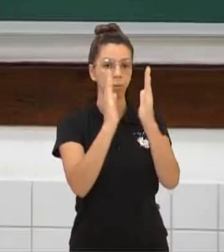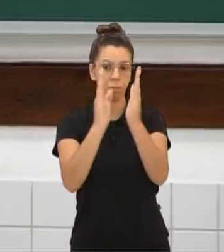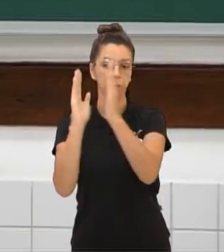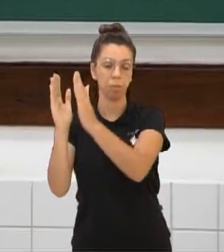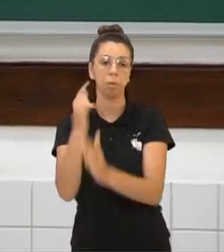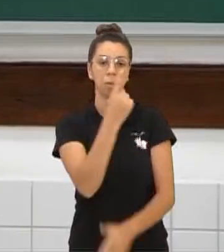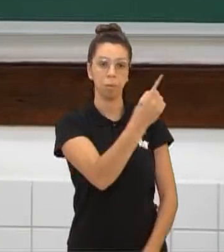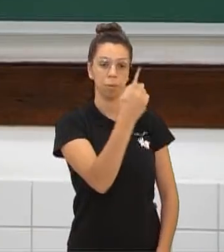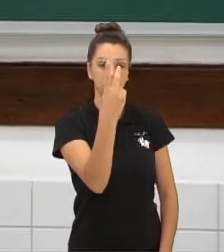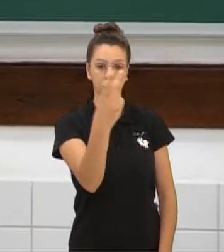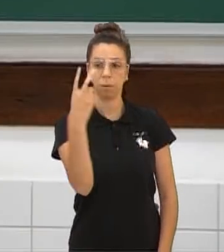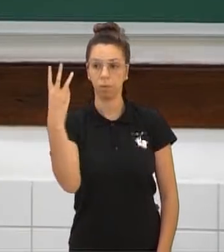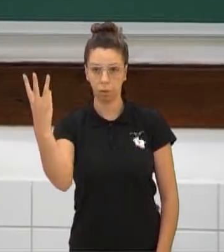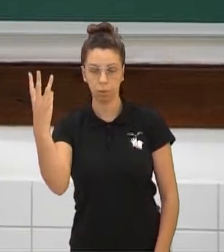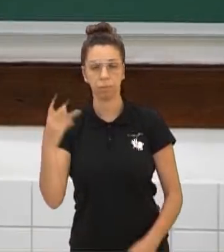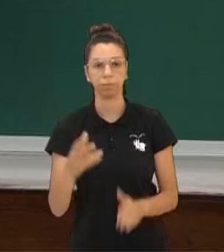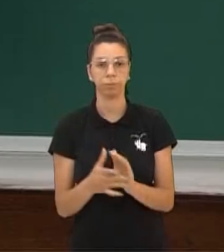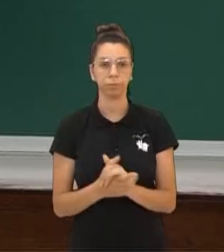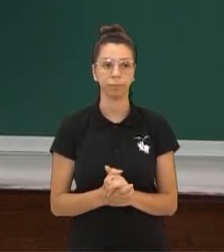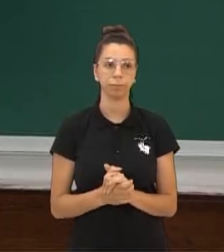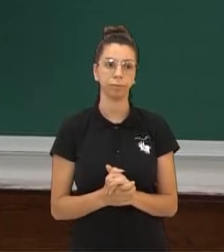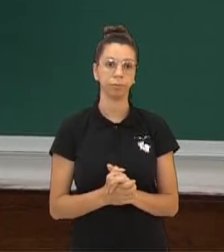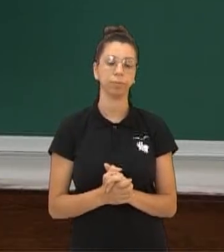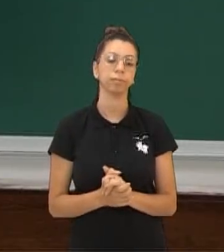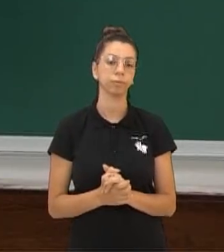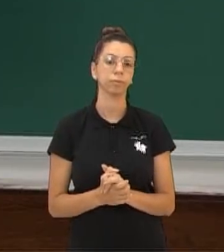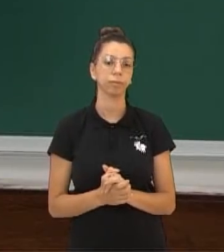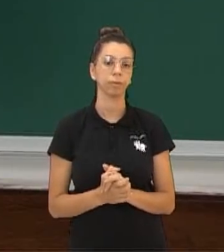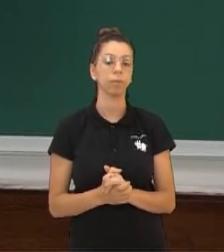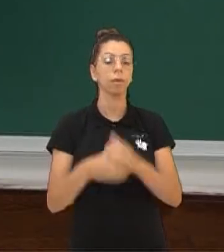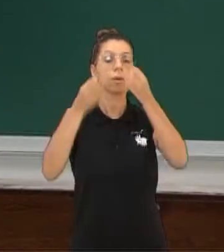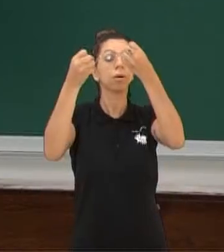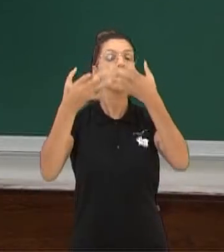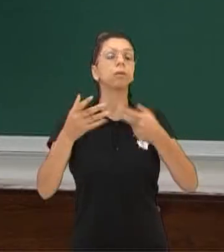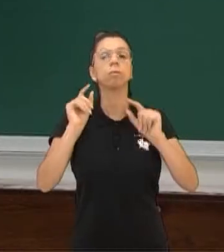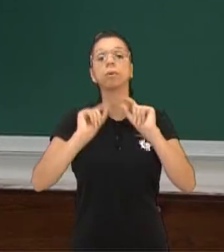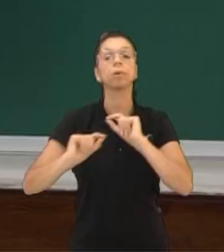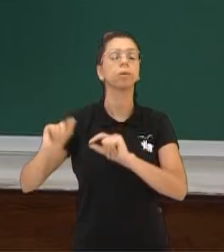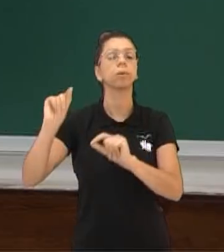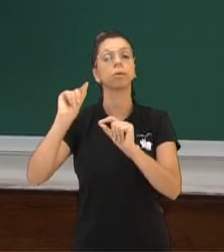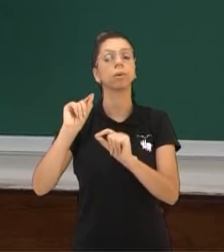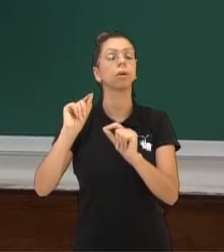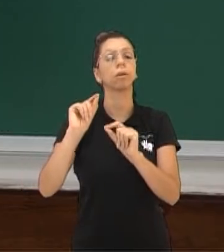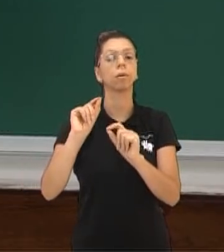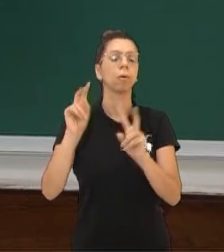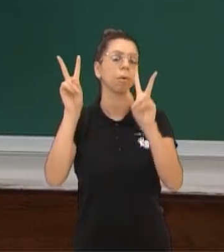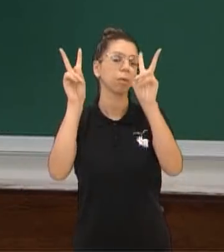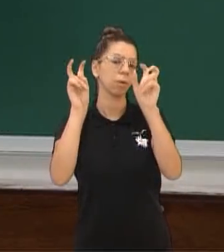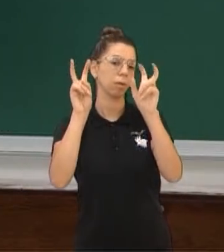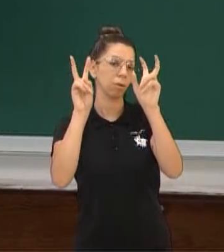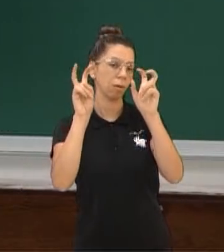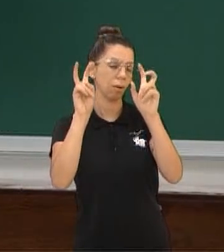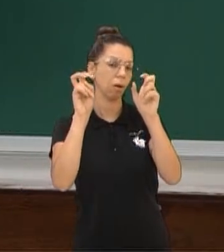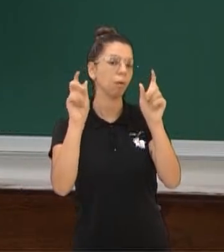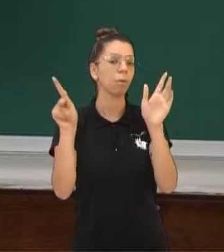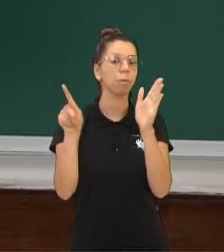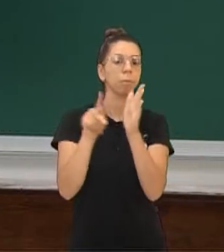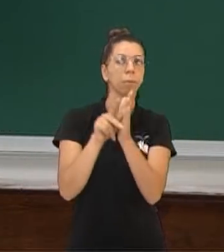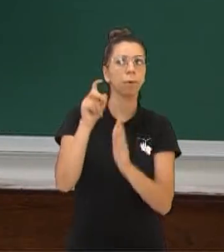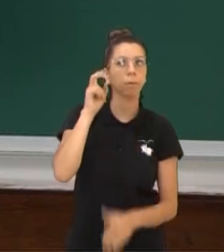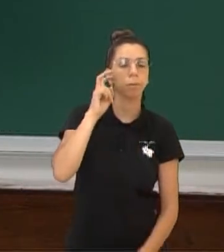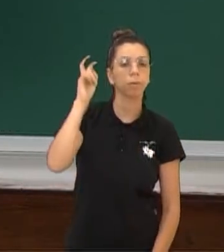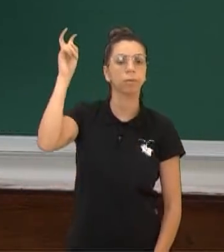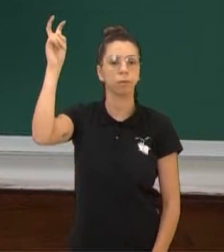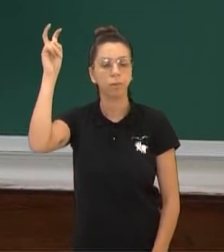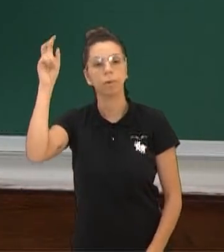quadrinhos. E ela fala nessas tirinhas sempre abordando alguns assuntos de propriedade intelectual,